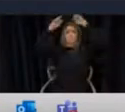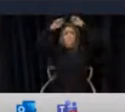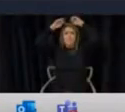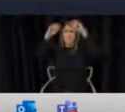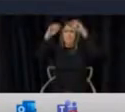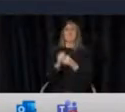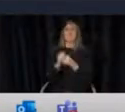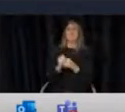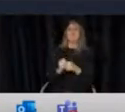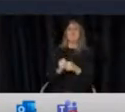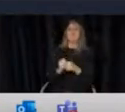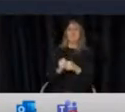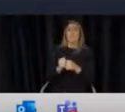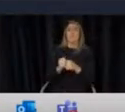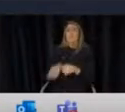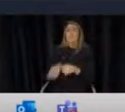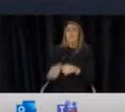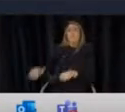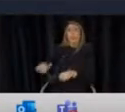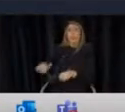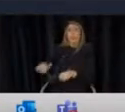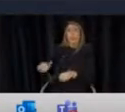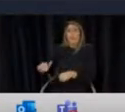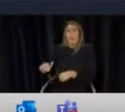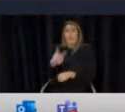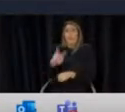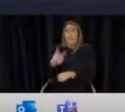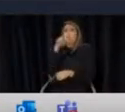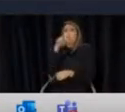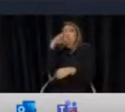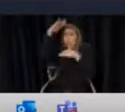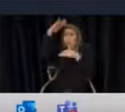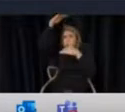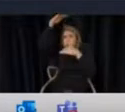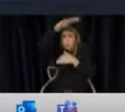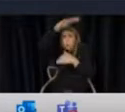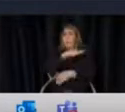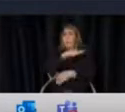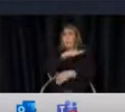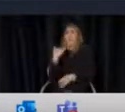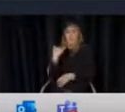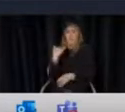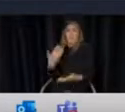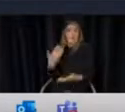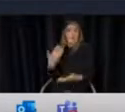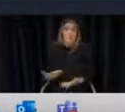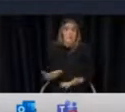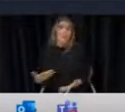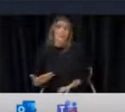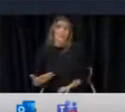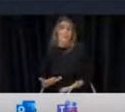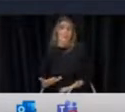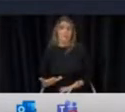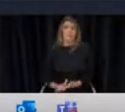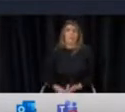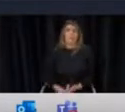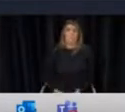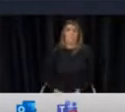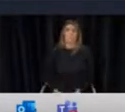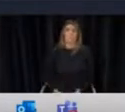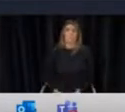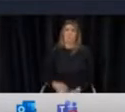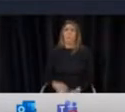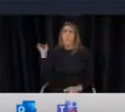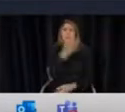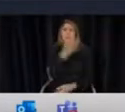às vezes, o paciente interna num dia, no mesmo dia está tendo diagnóstico de morte cefálica, né? Então, é muito súbito. E para a família